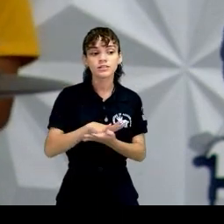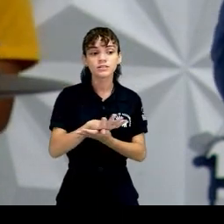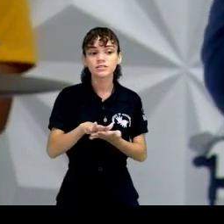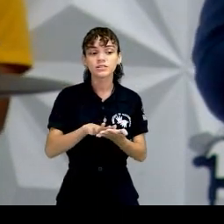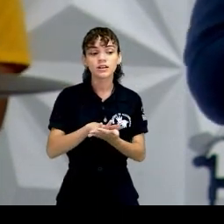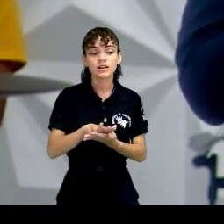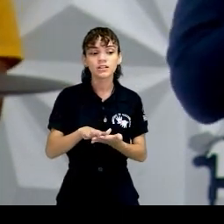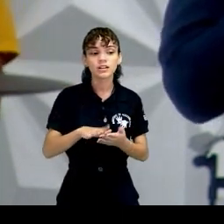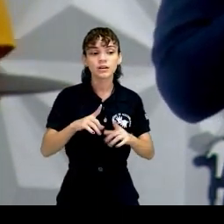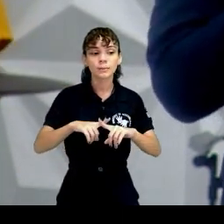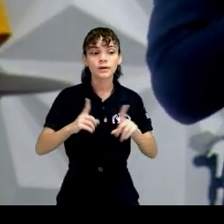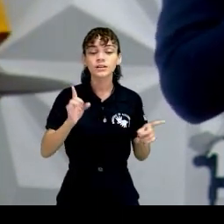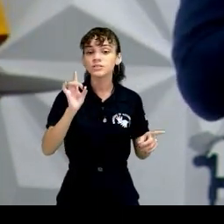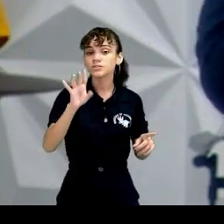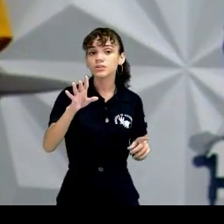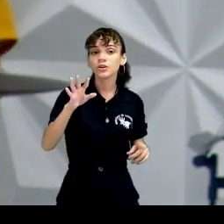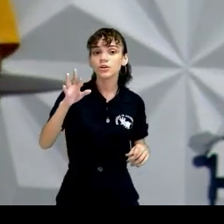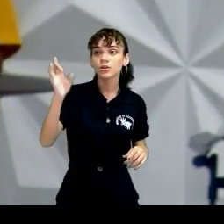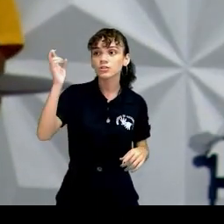glorificado.